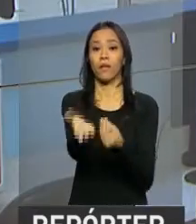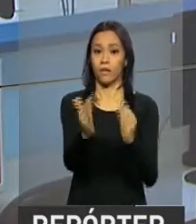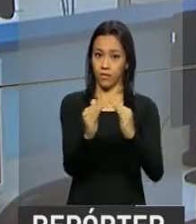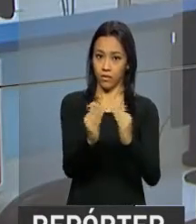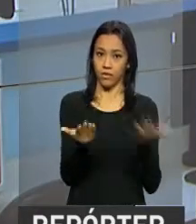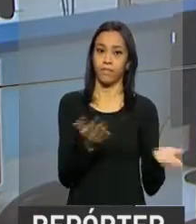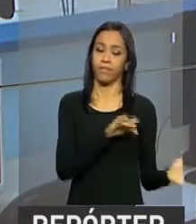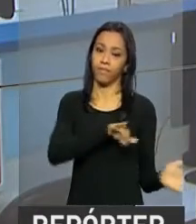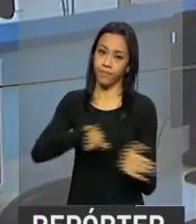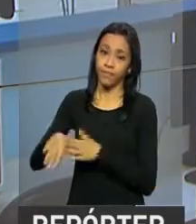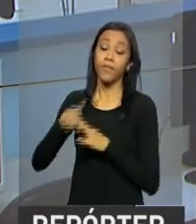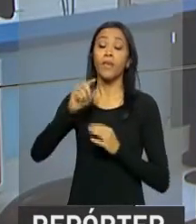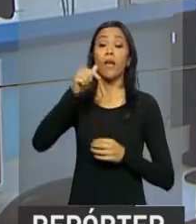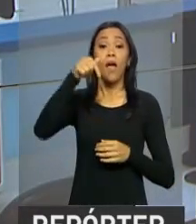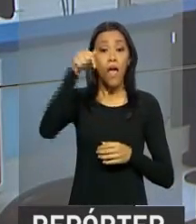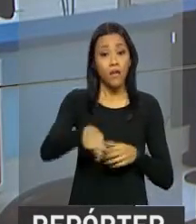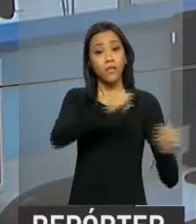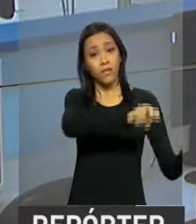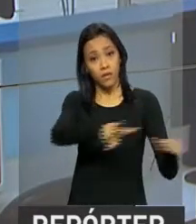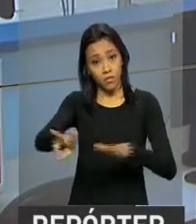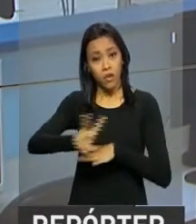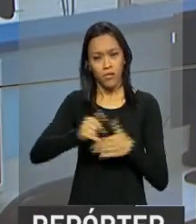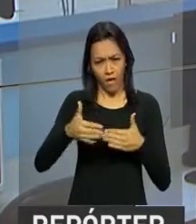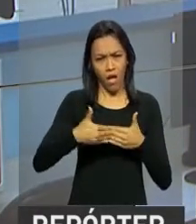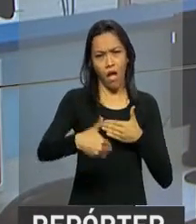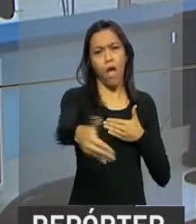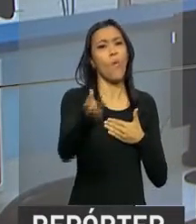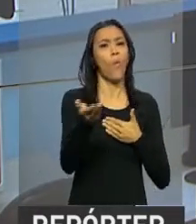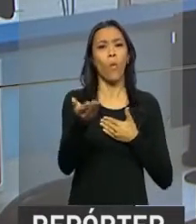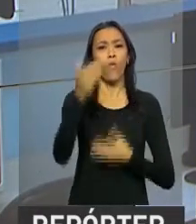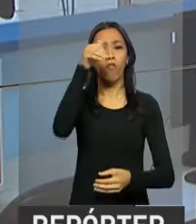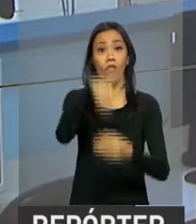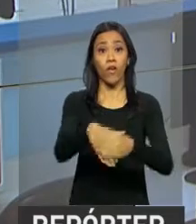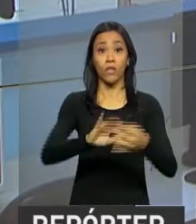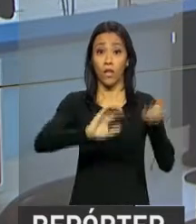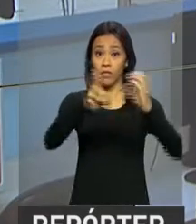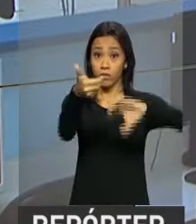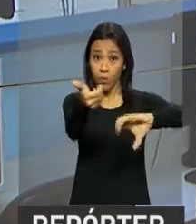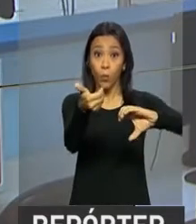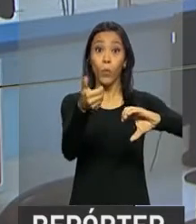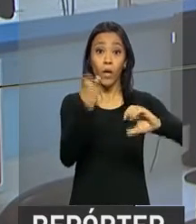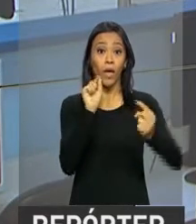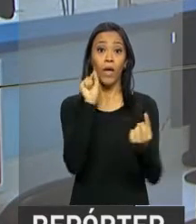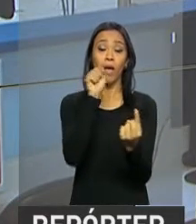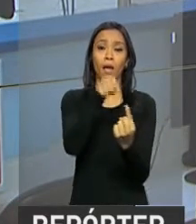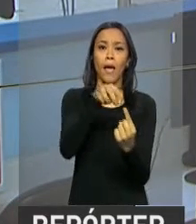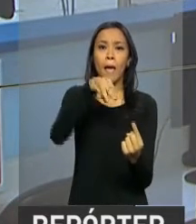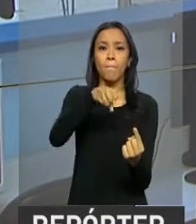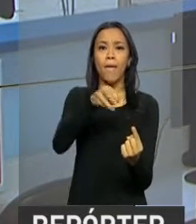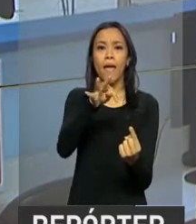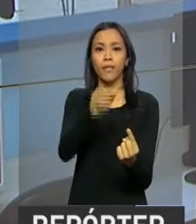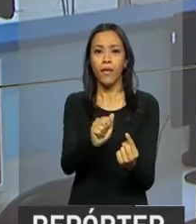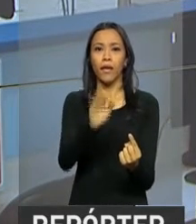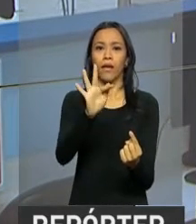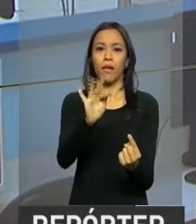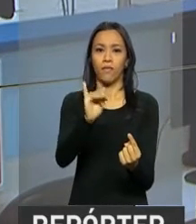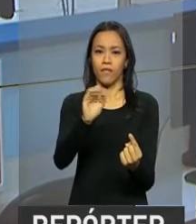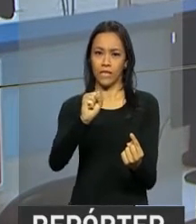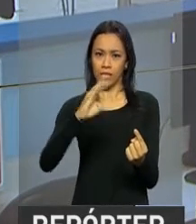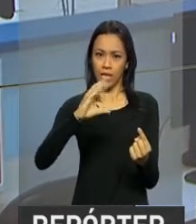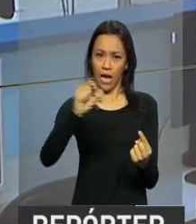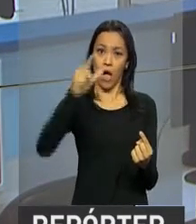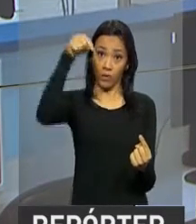E deve ser votada esta semana pelo Congresso Nacional a proposta de redução da meta fiscal deste ano. A